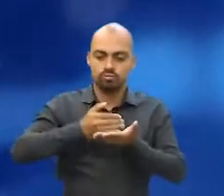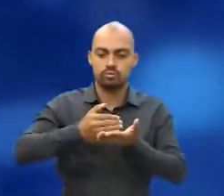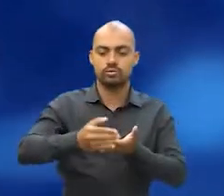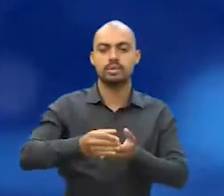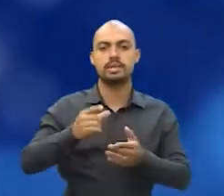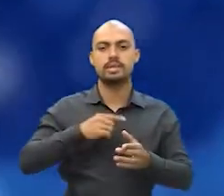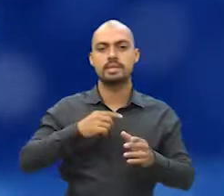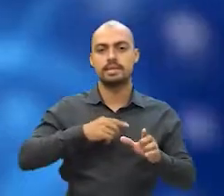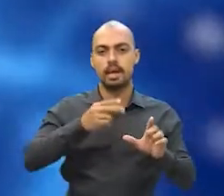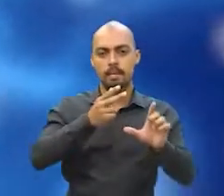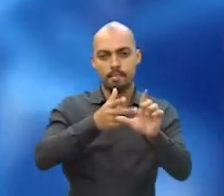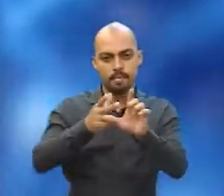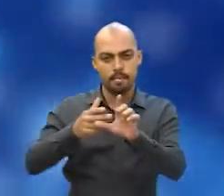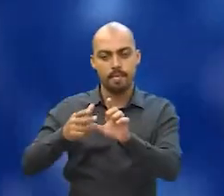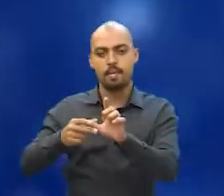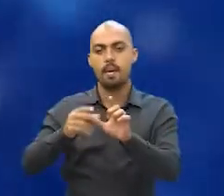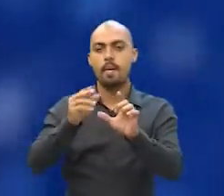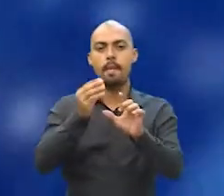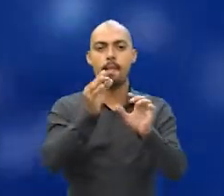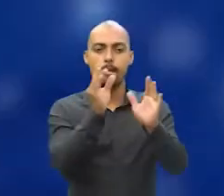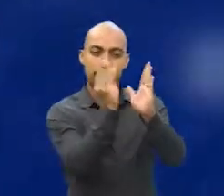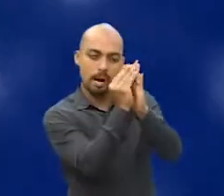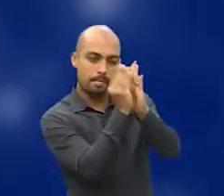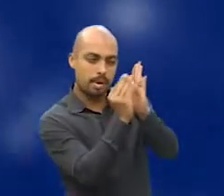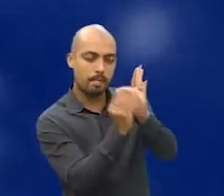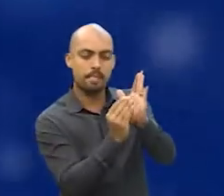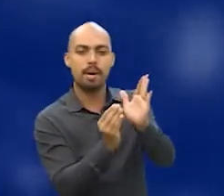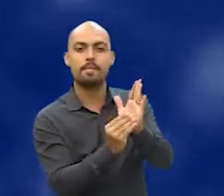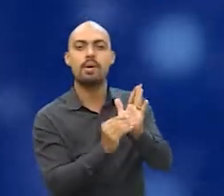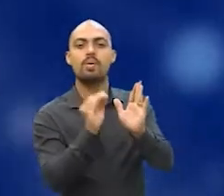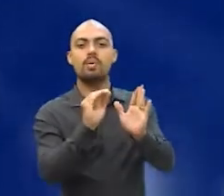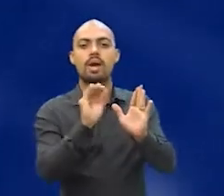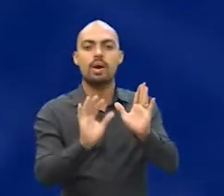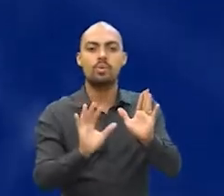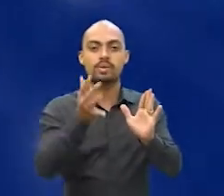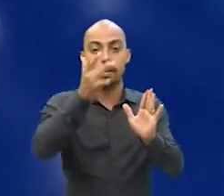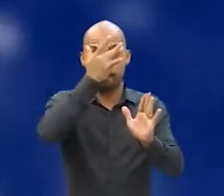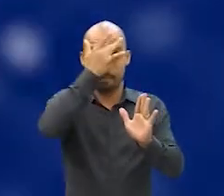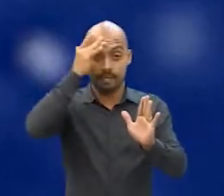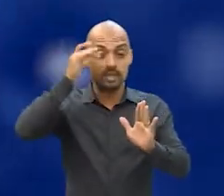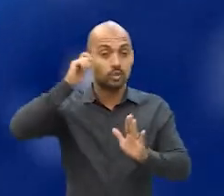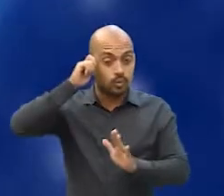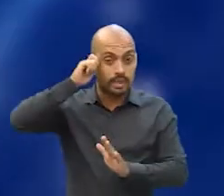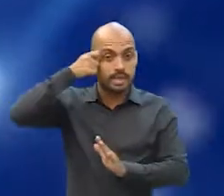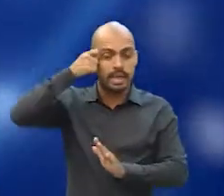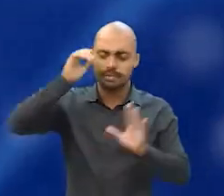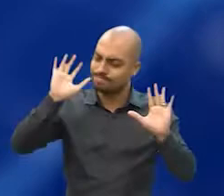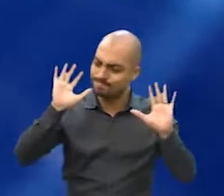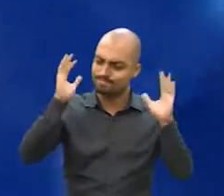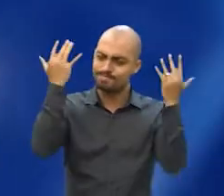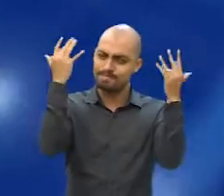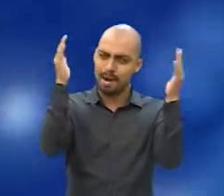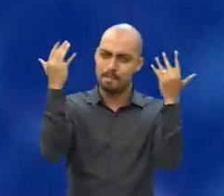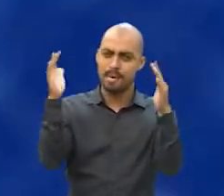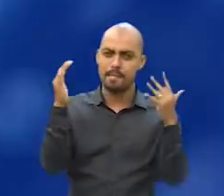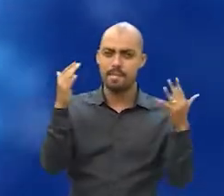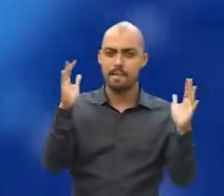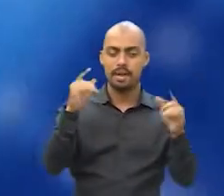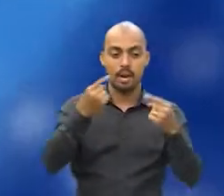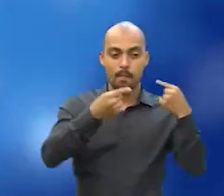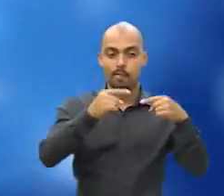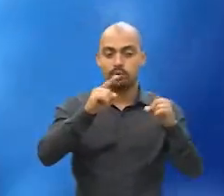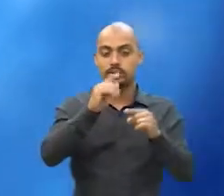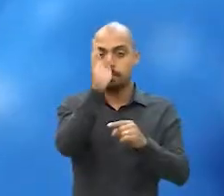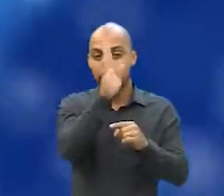de streaming Deezer montou um canal especial para celebrar todas as pessoas negras que revolucionaram o cenário musical